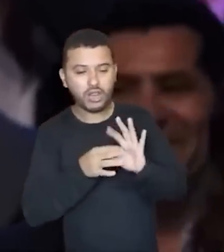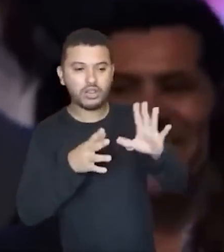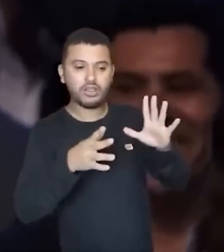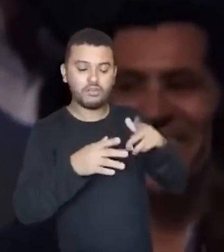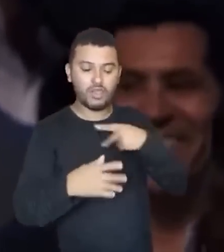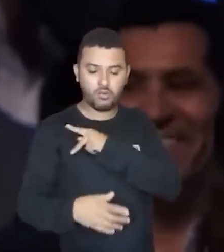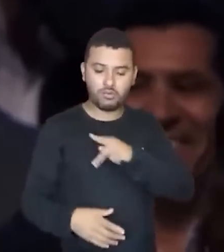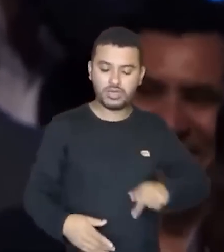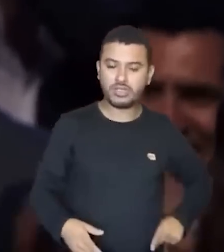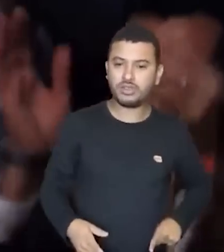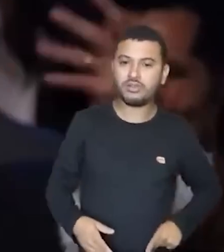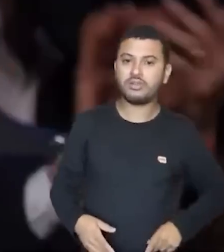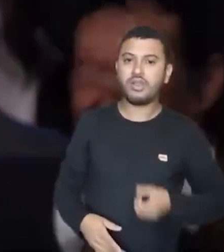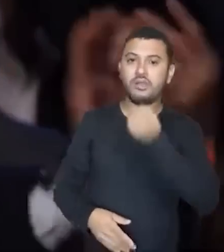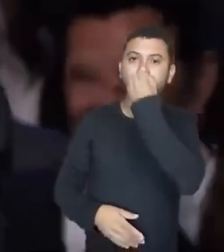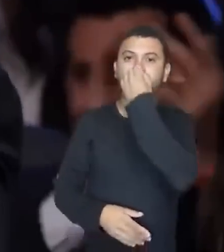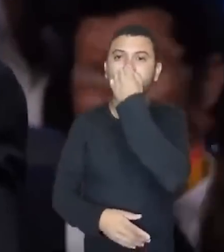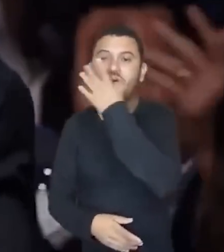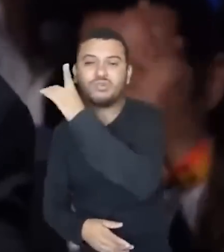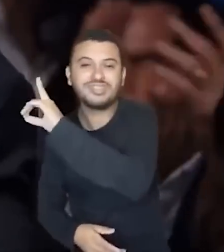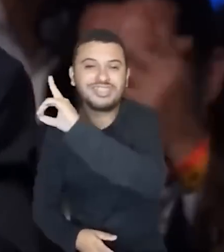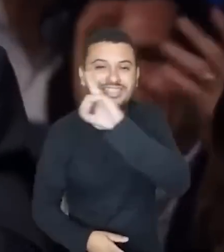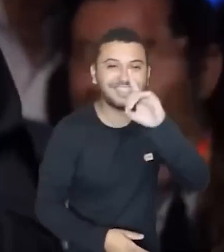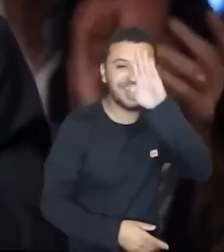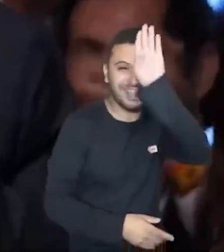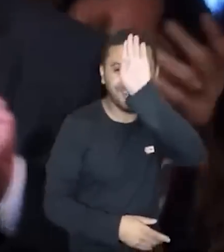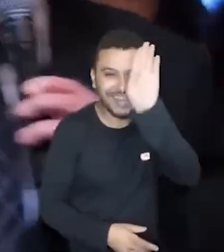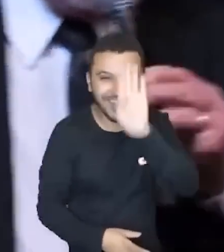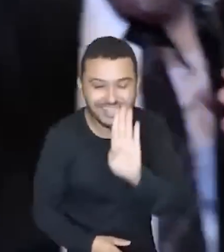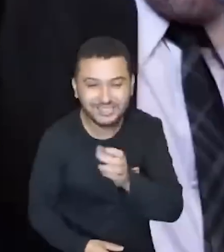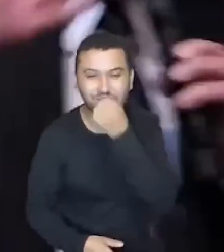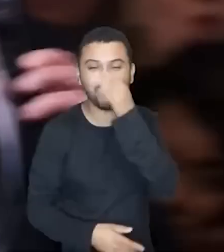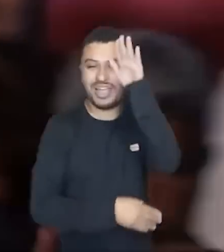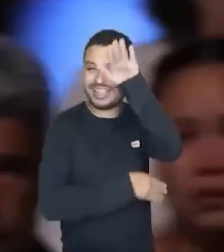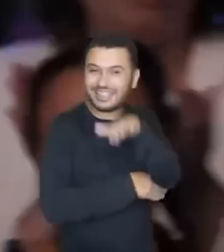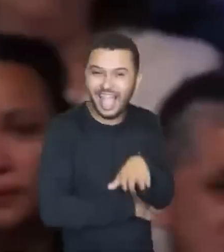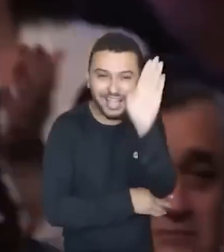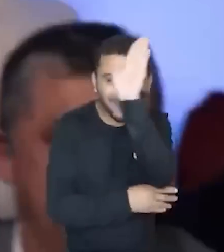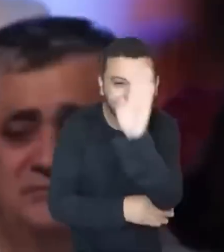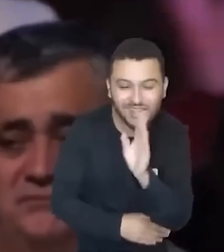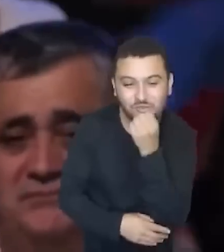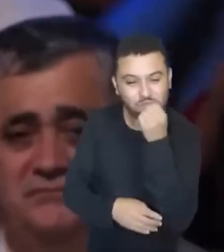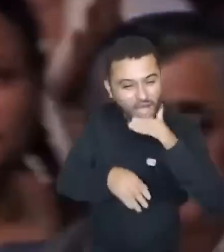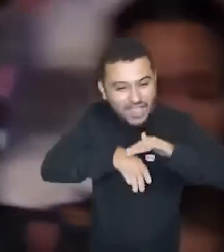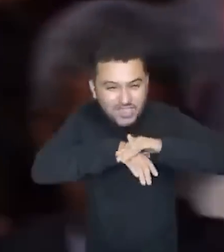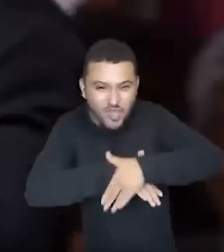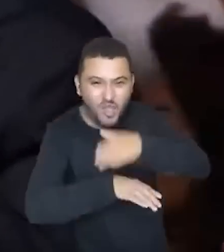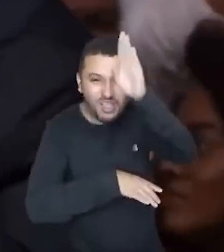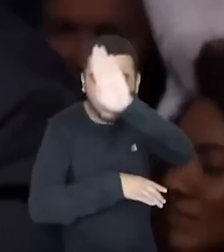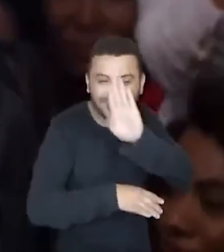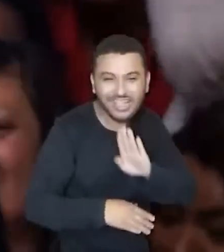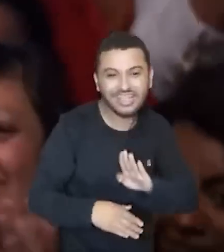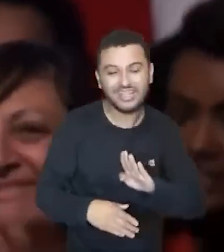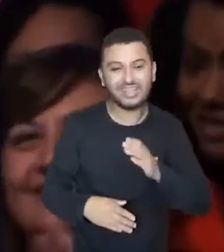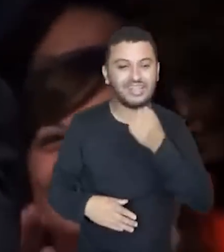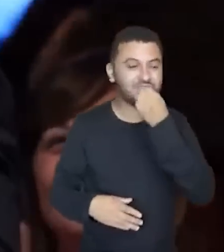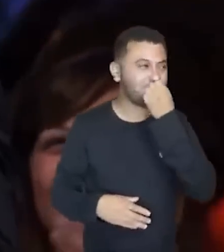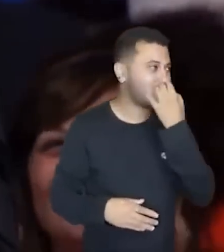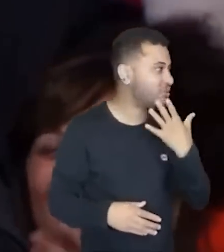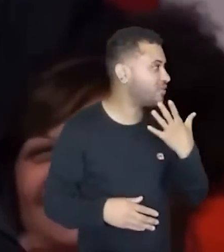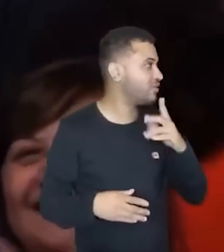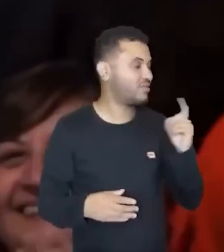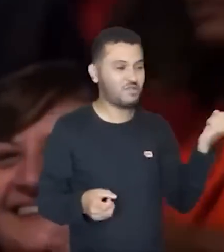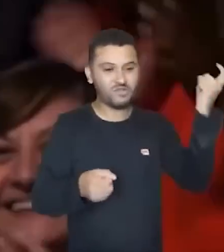República, bom dia Brasil, boa tarde Brasil, boa noite Brasil, porque nós voltamos